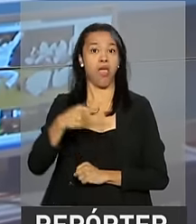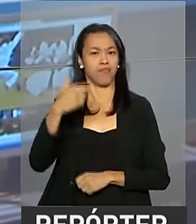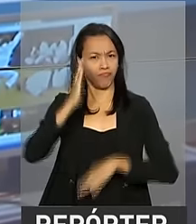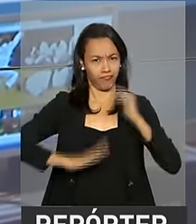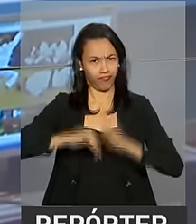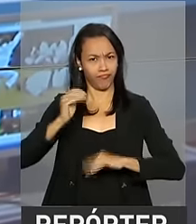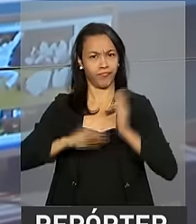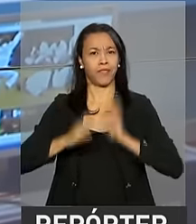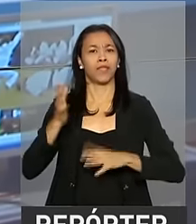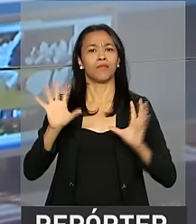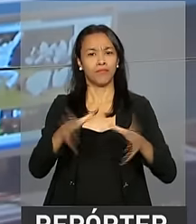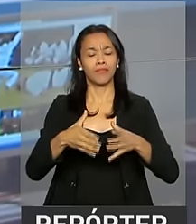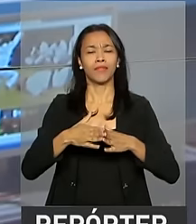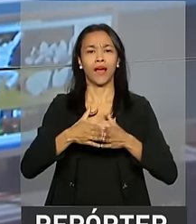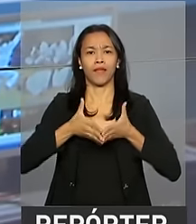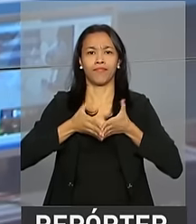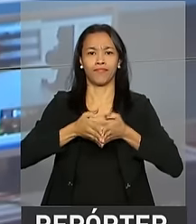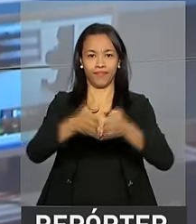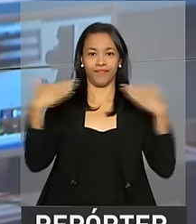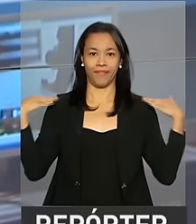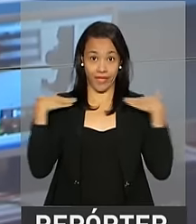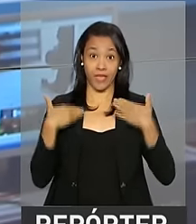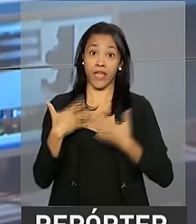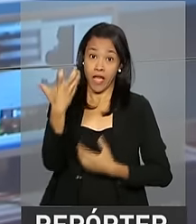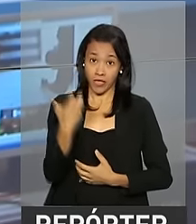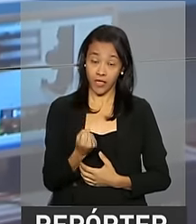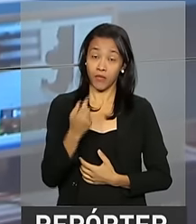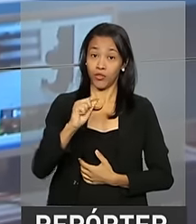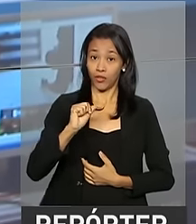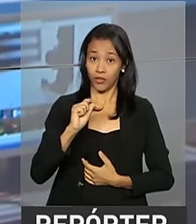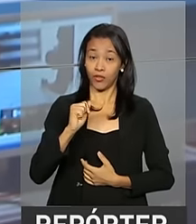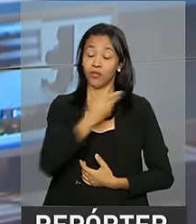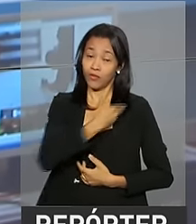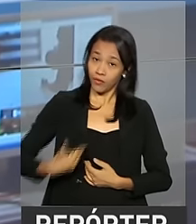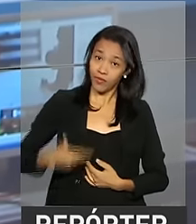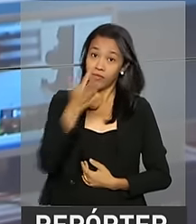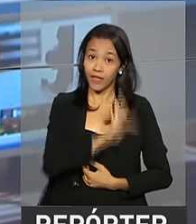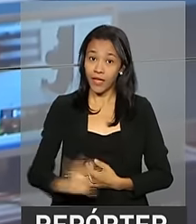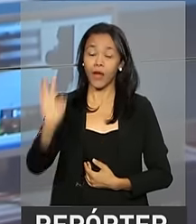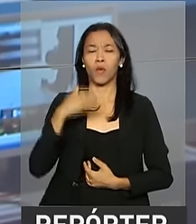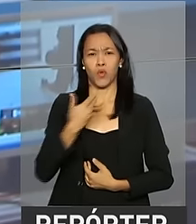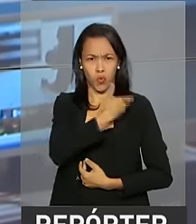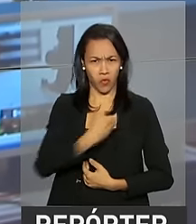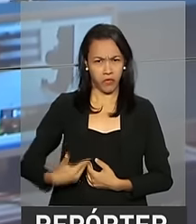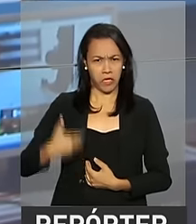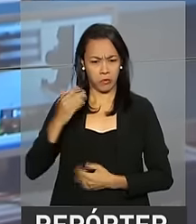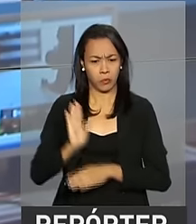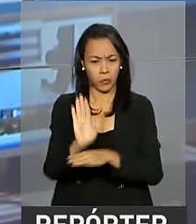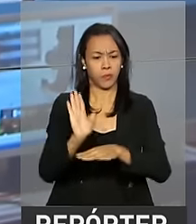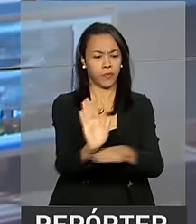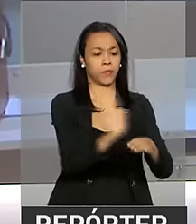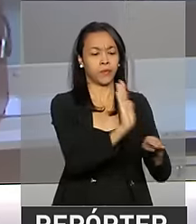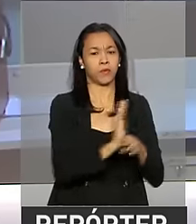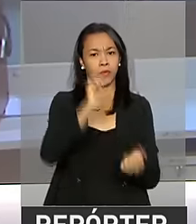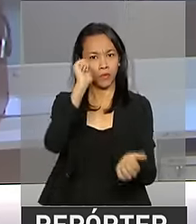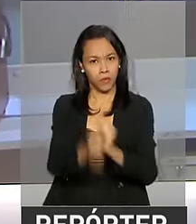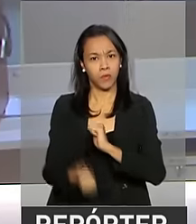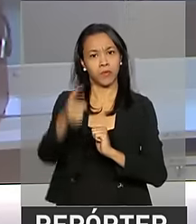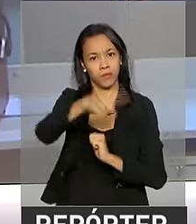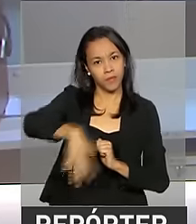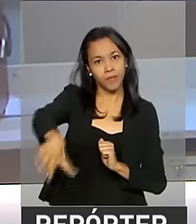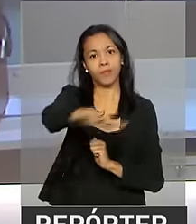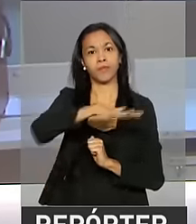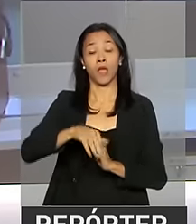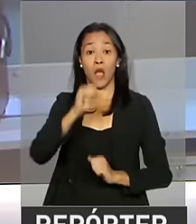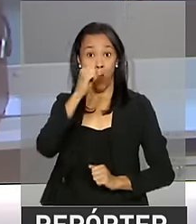também recebe a Bolsa Pódio do governo federal. E o governo investe cada vez mais nos nossos esportistas. Mais